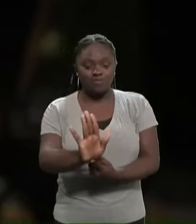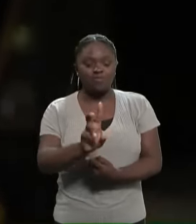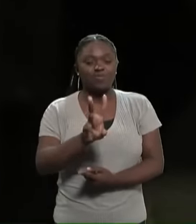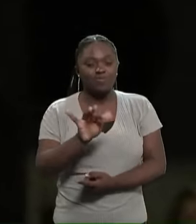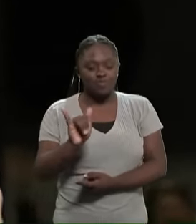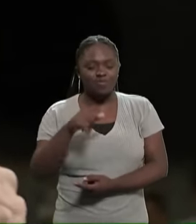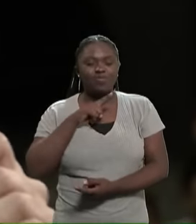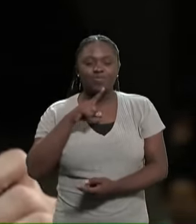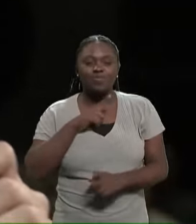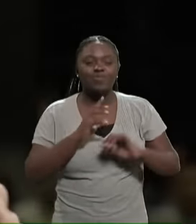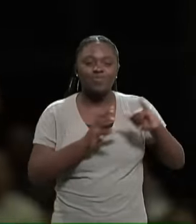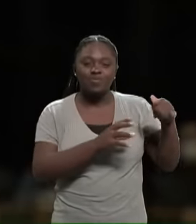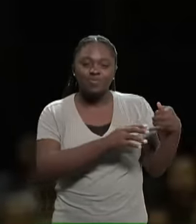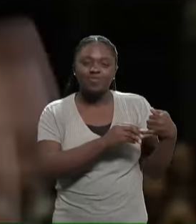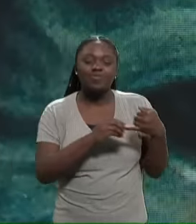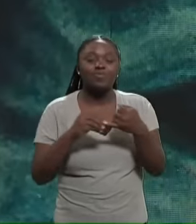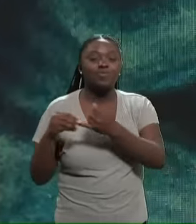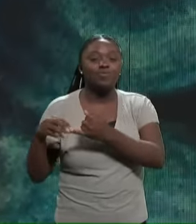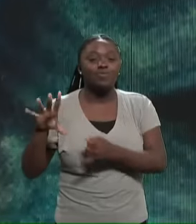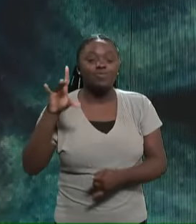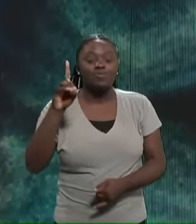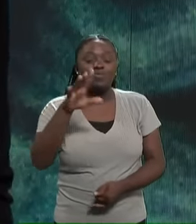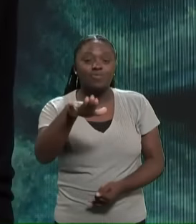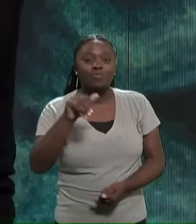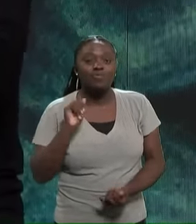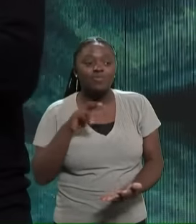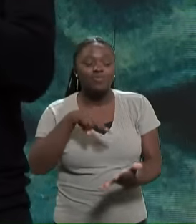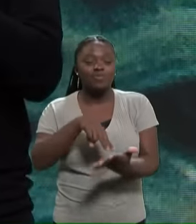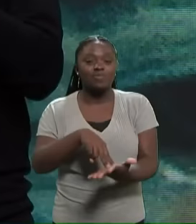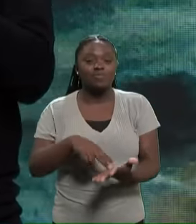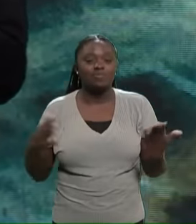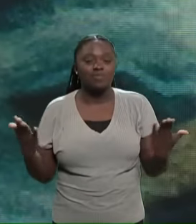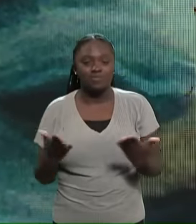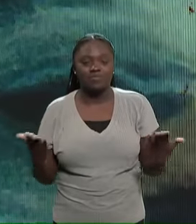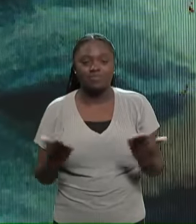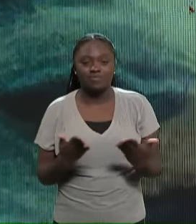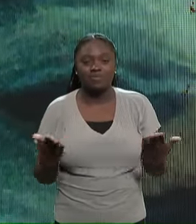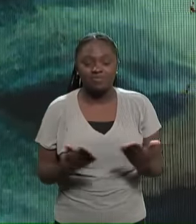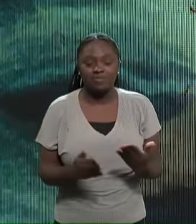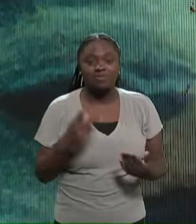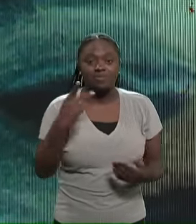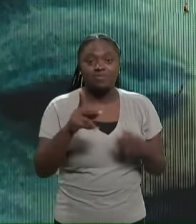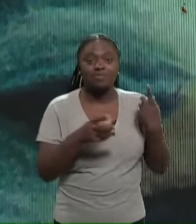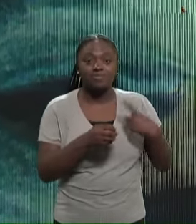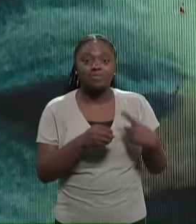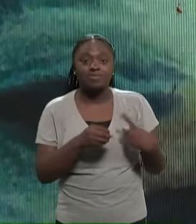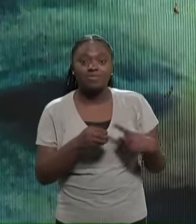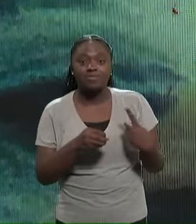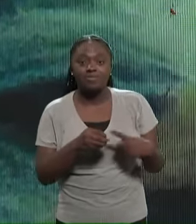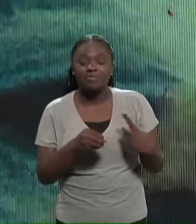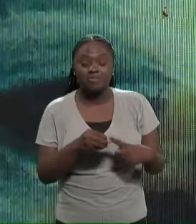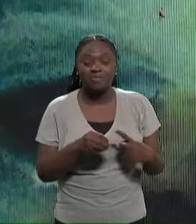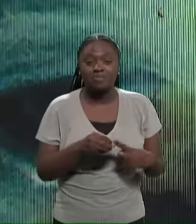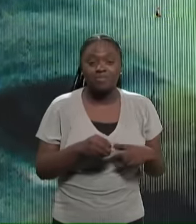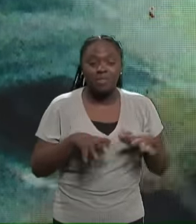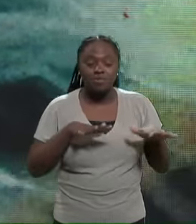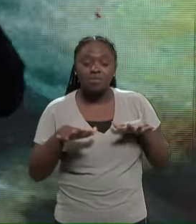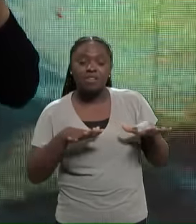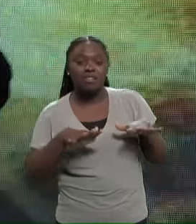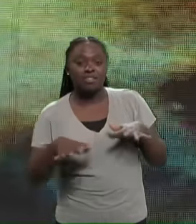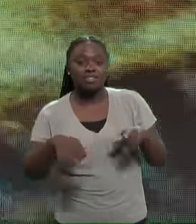Tem Josué que Deus vai colocar em pé hoje. Tua cidade será abalada por